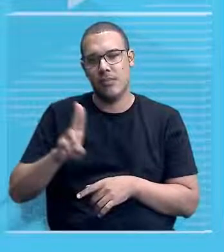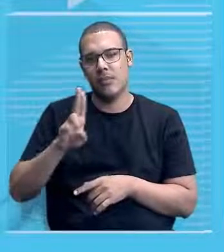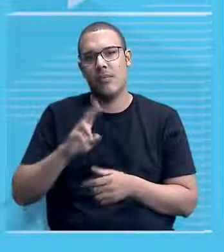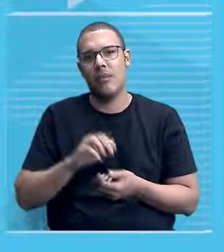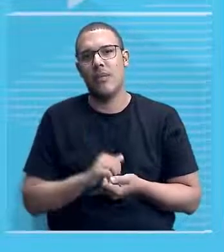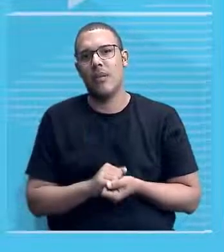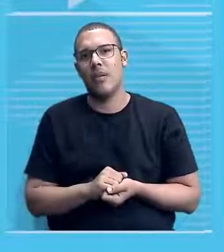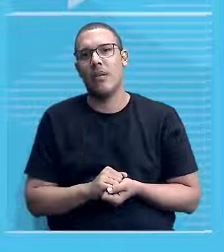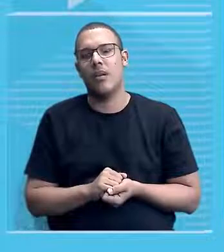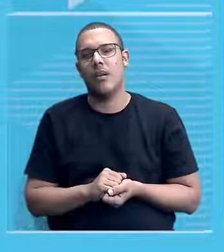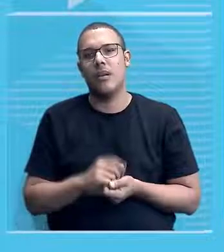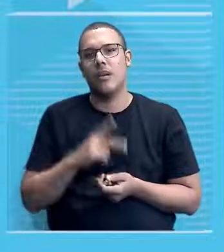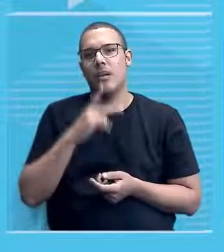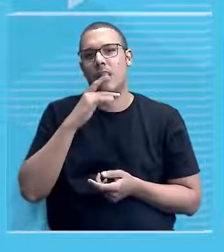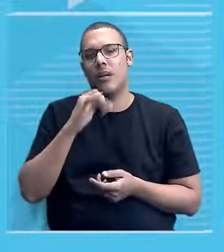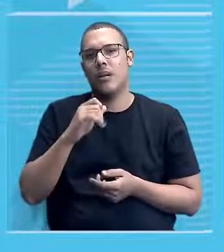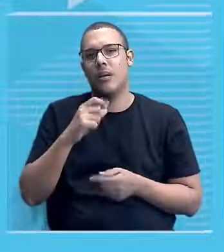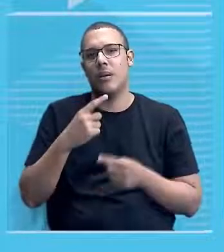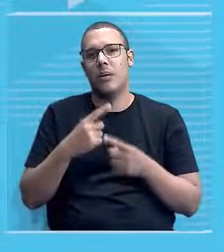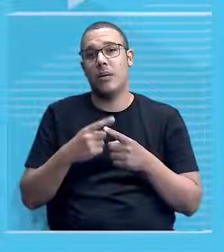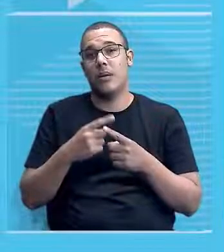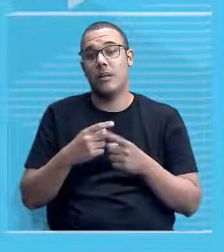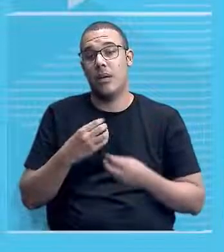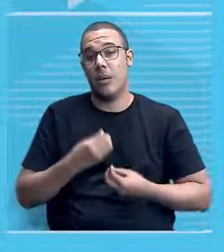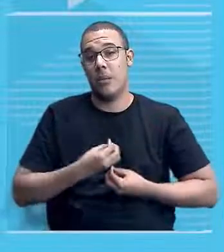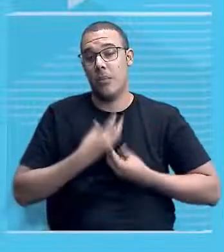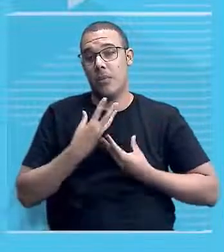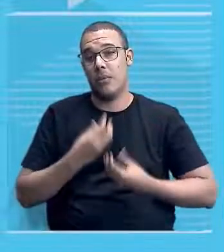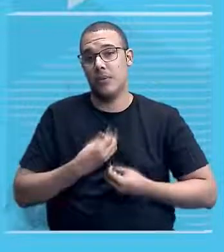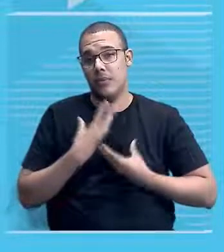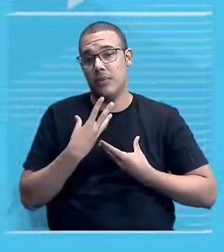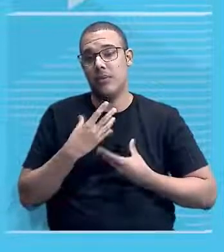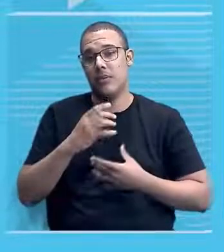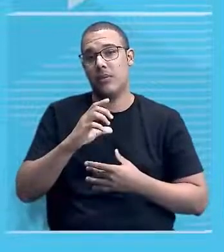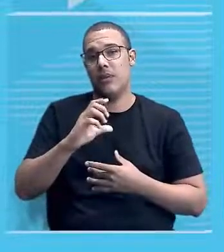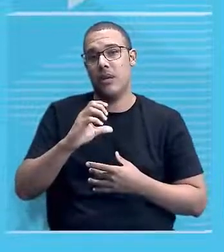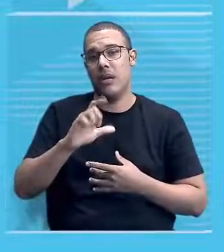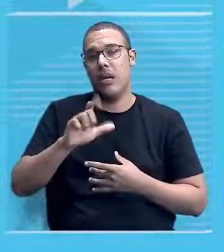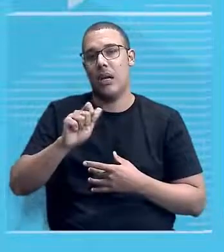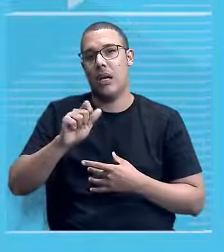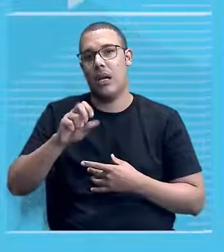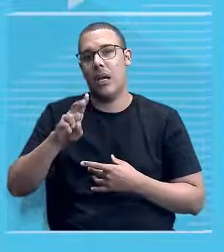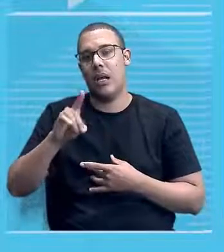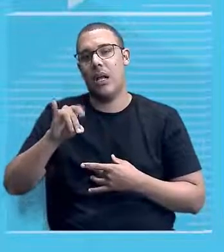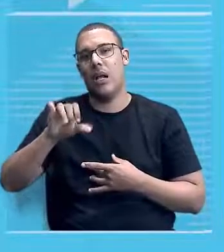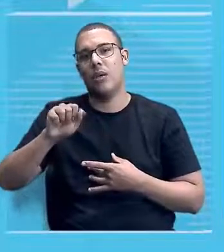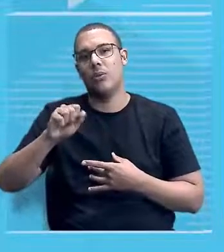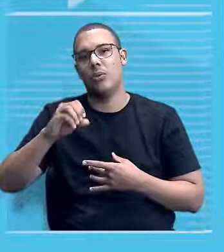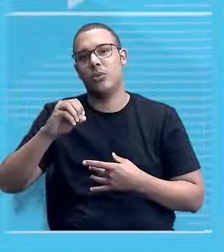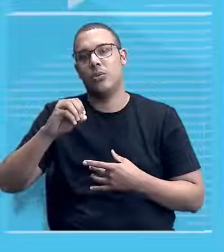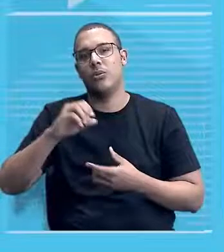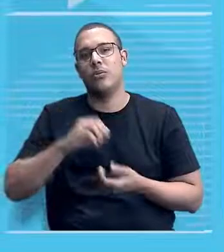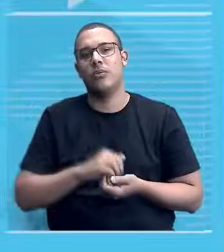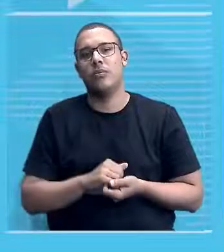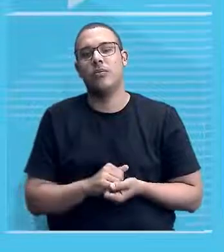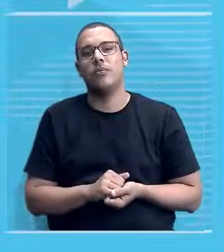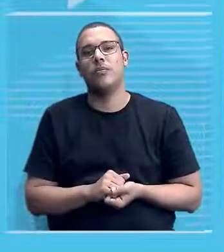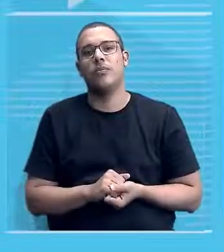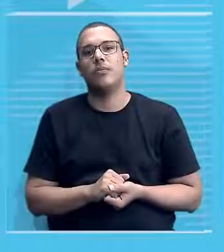pelos pais por conta da poesia do do Cláudio isso aqui seria mais ou menos